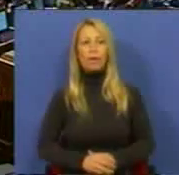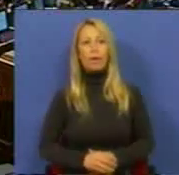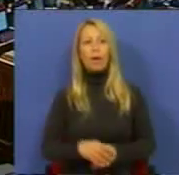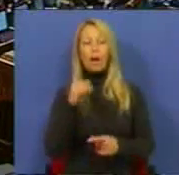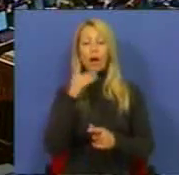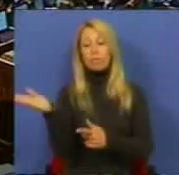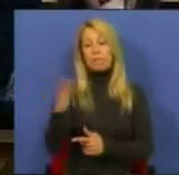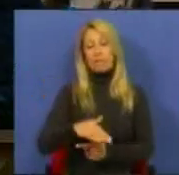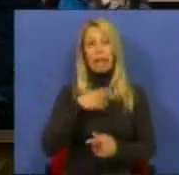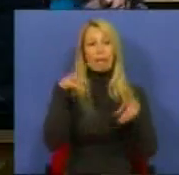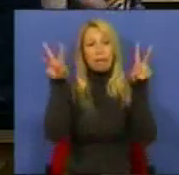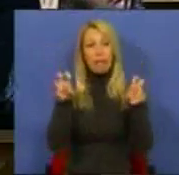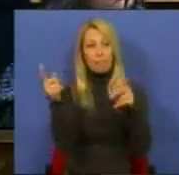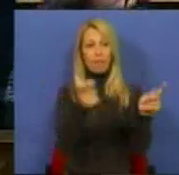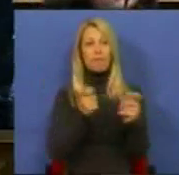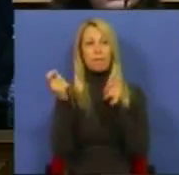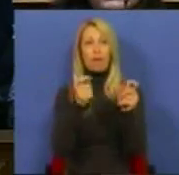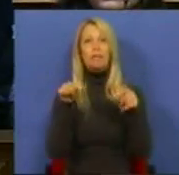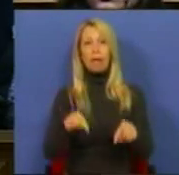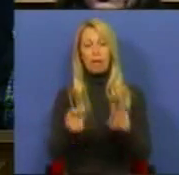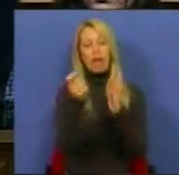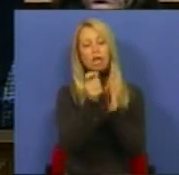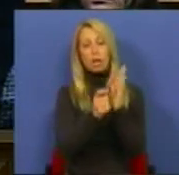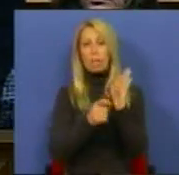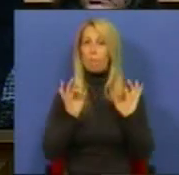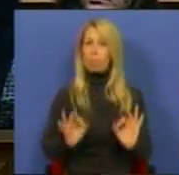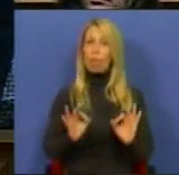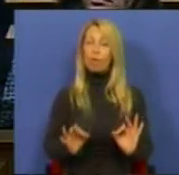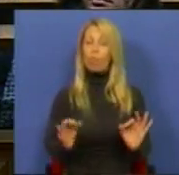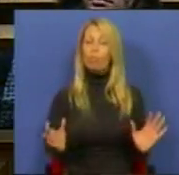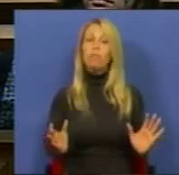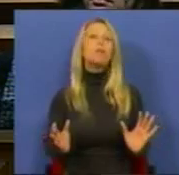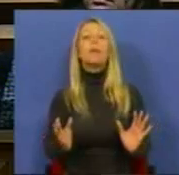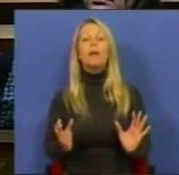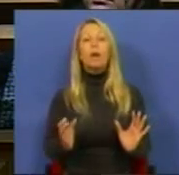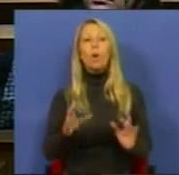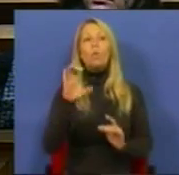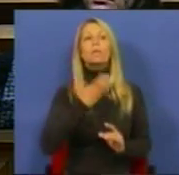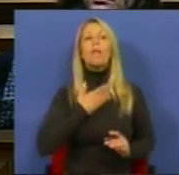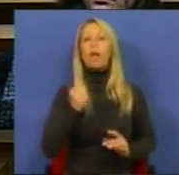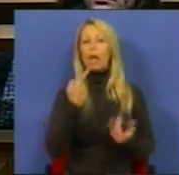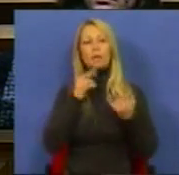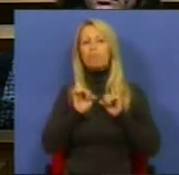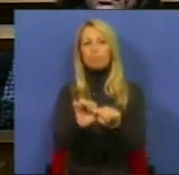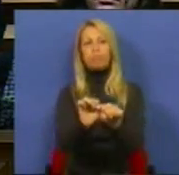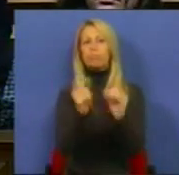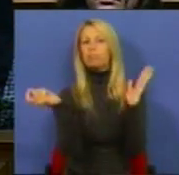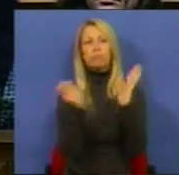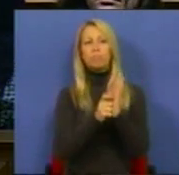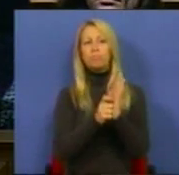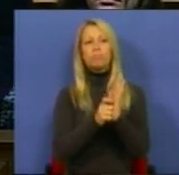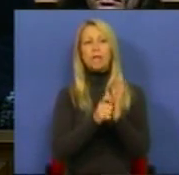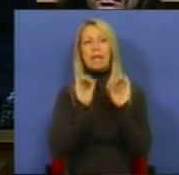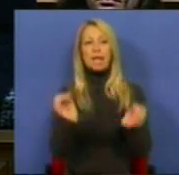Ao trazer este tema a debate, no seu agendamento próprio, o CDS recusou o agendamento